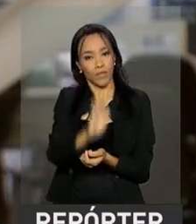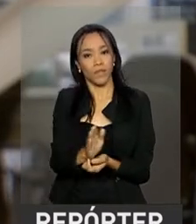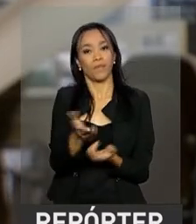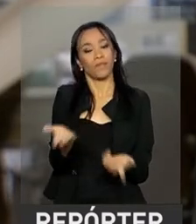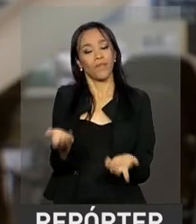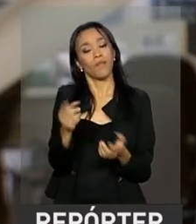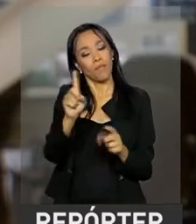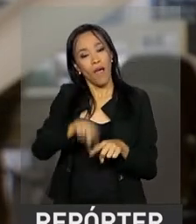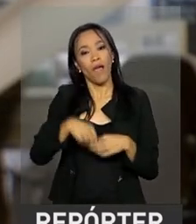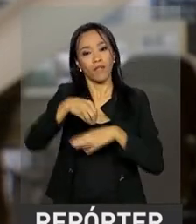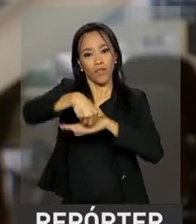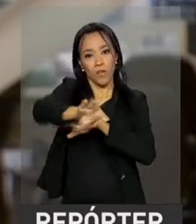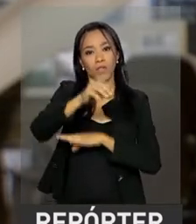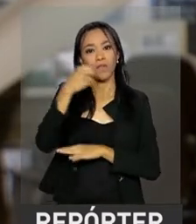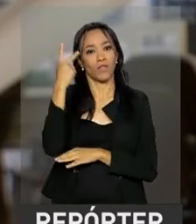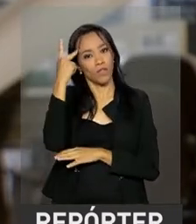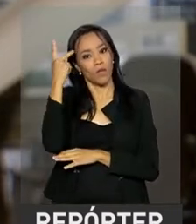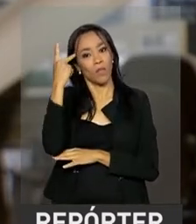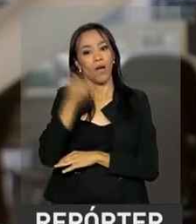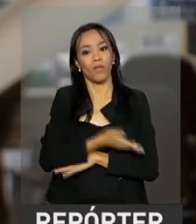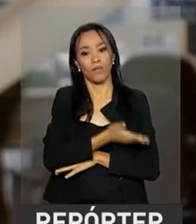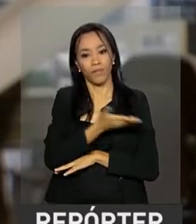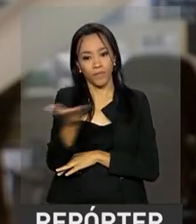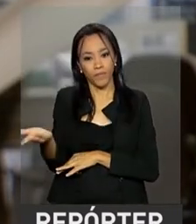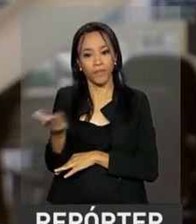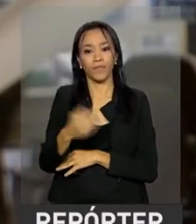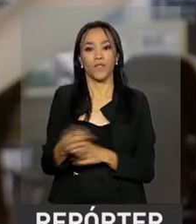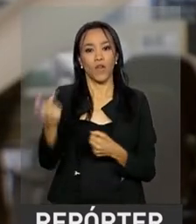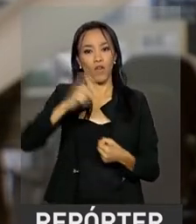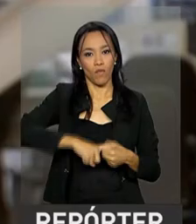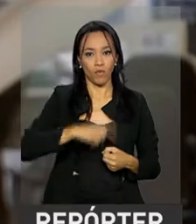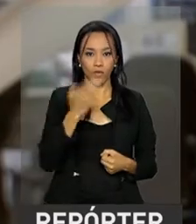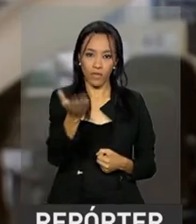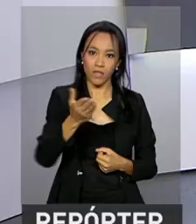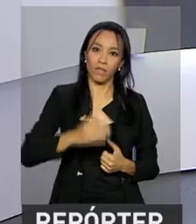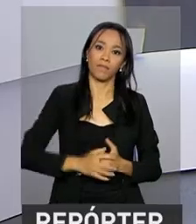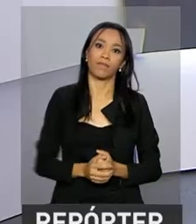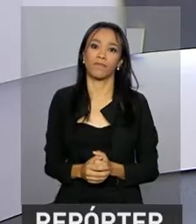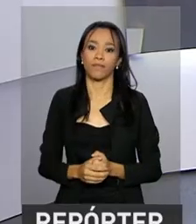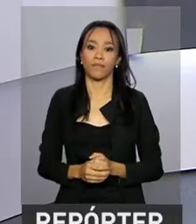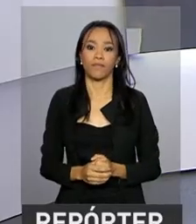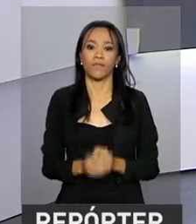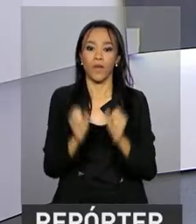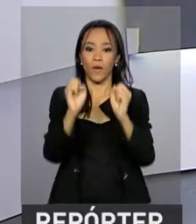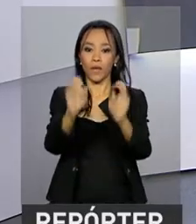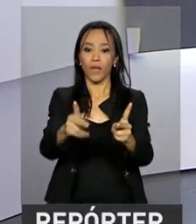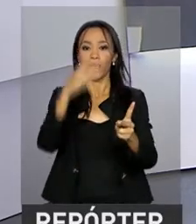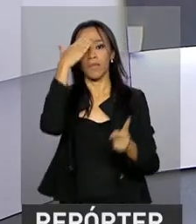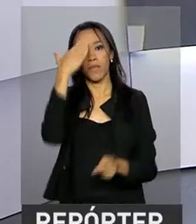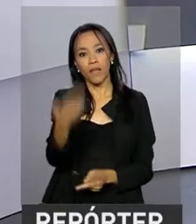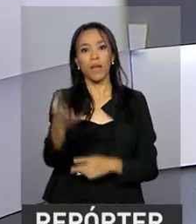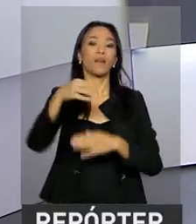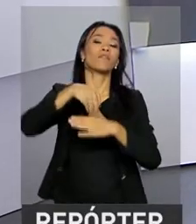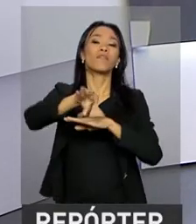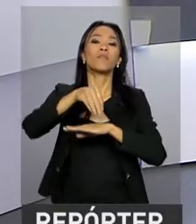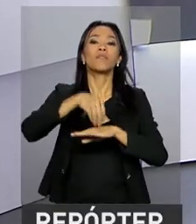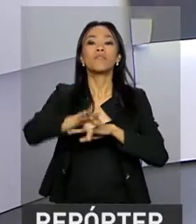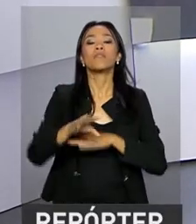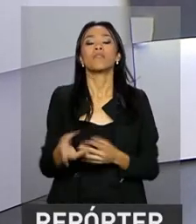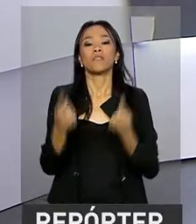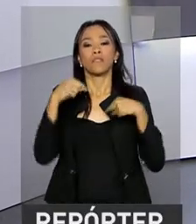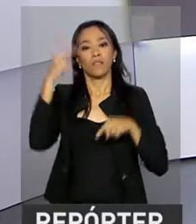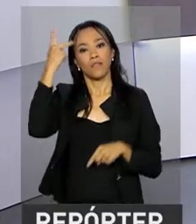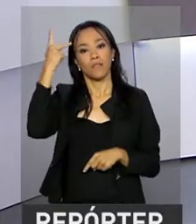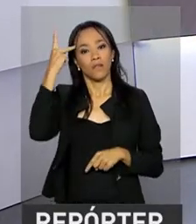as informações aqui de são paulo que eu tenho pra vocês aí leandro volta com você em brasília só quer dizer obrigado pelas suas informações aí são